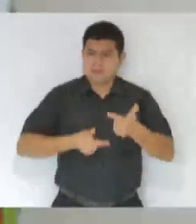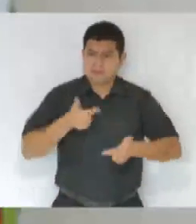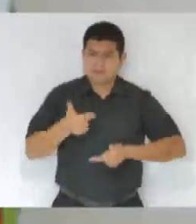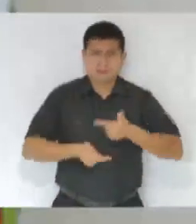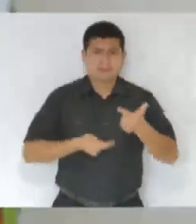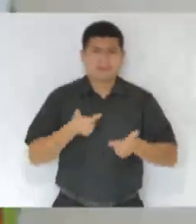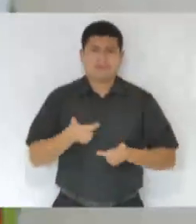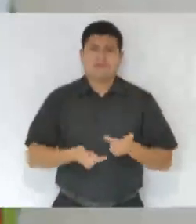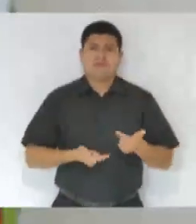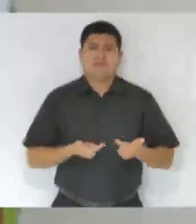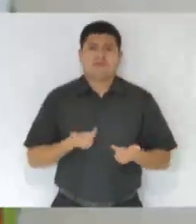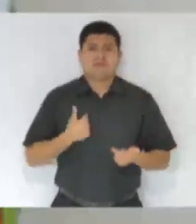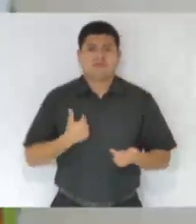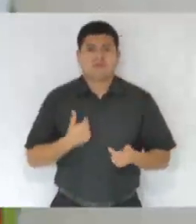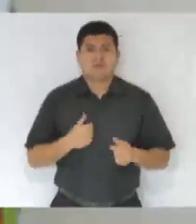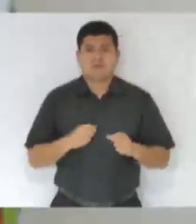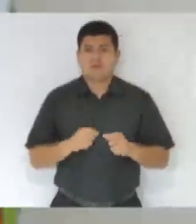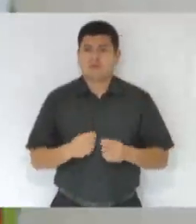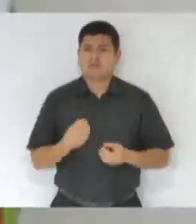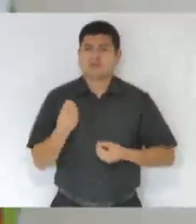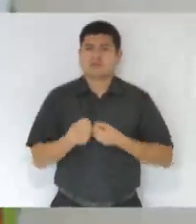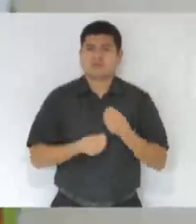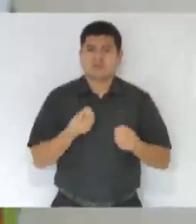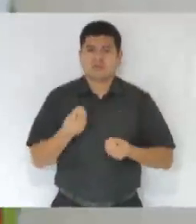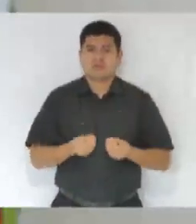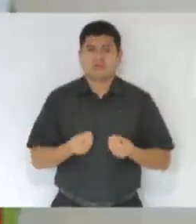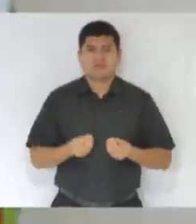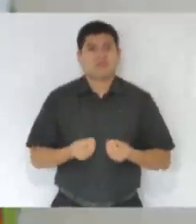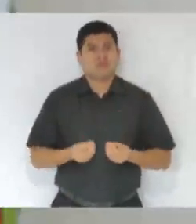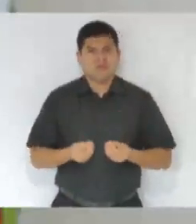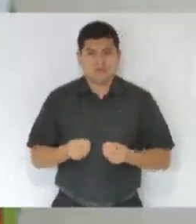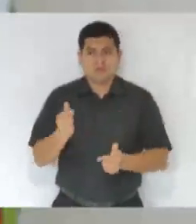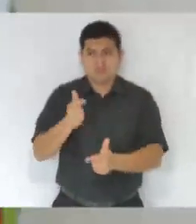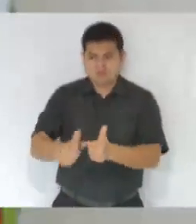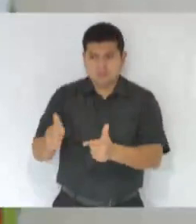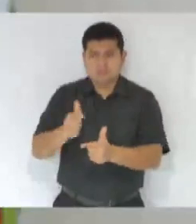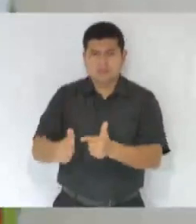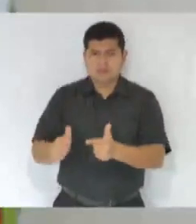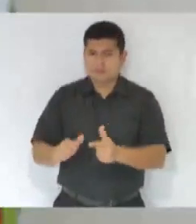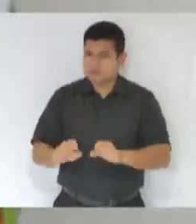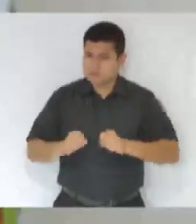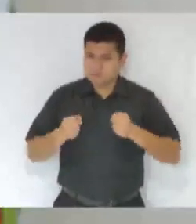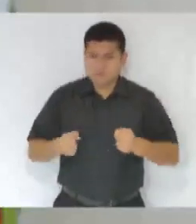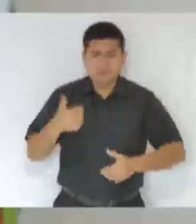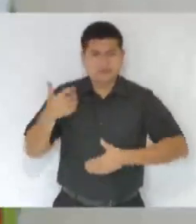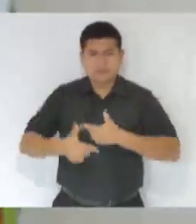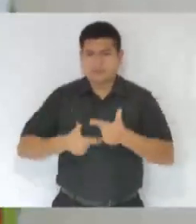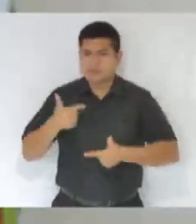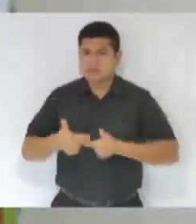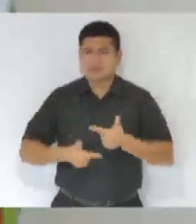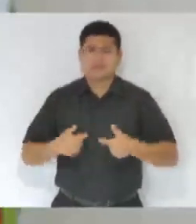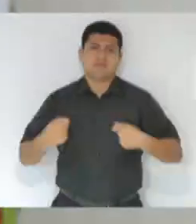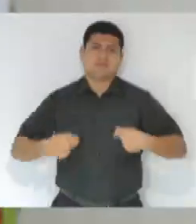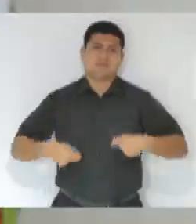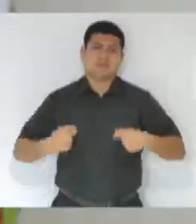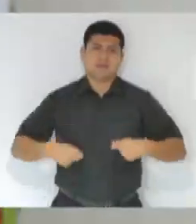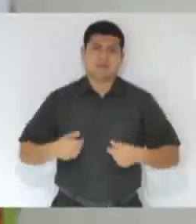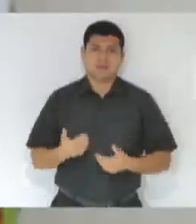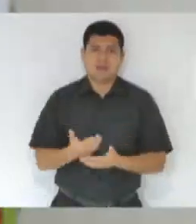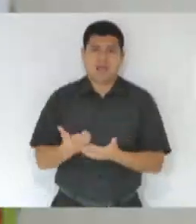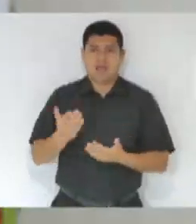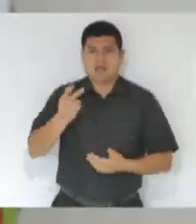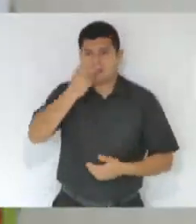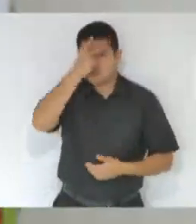atuem como se estivessem numa crise. As pessoas dizem que têm esperança de que os